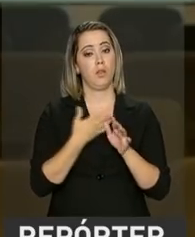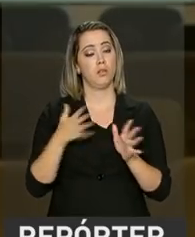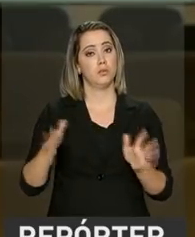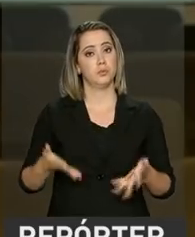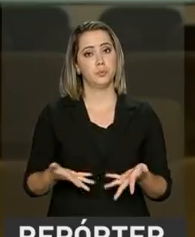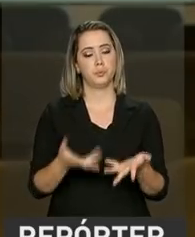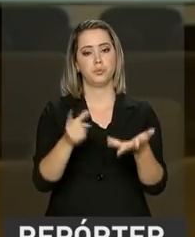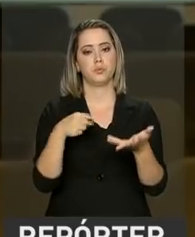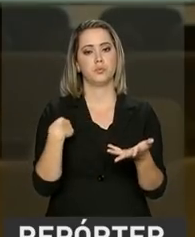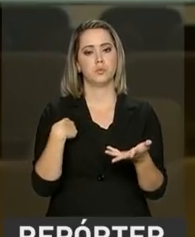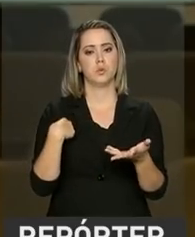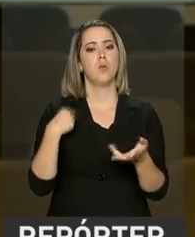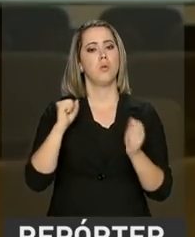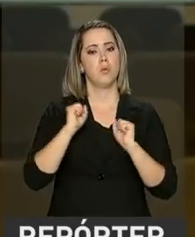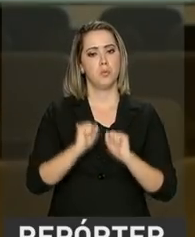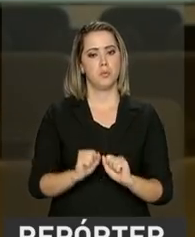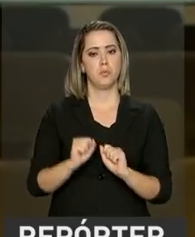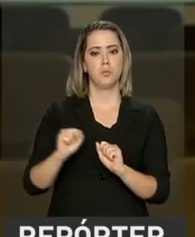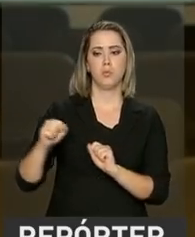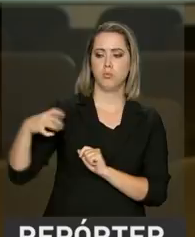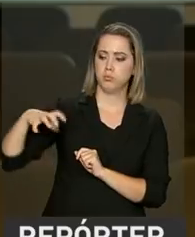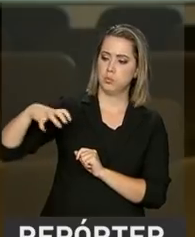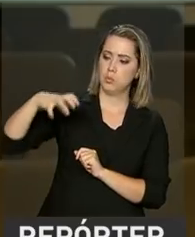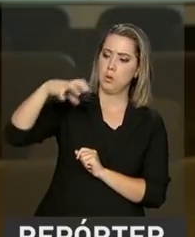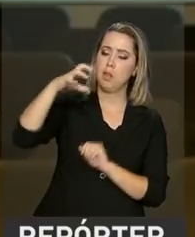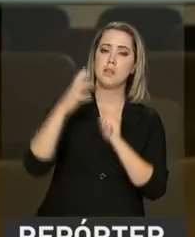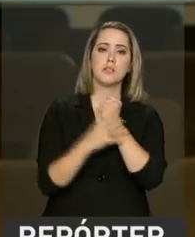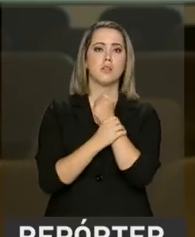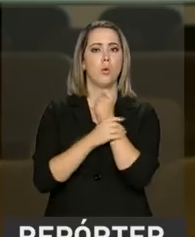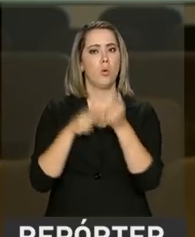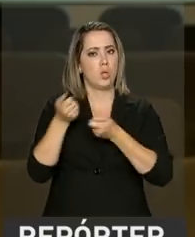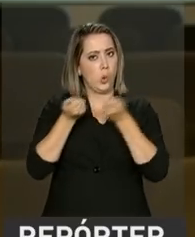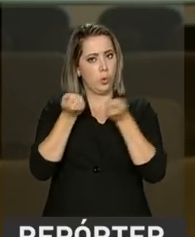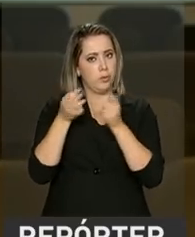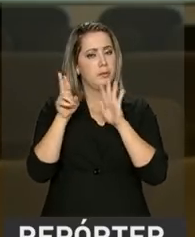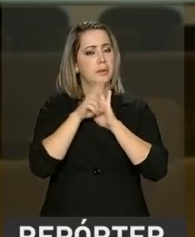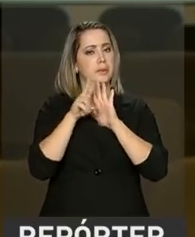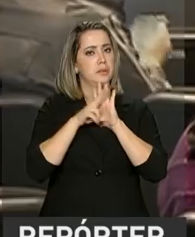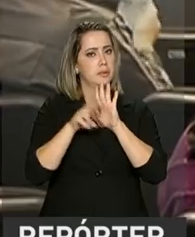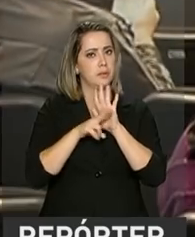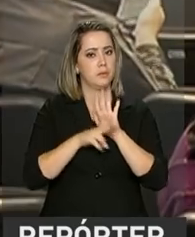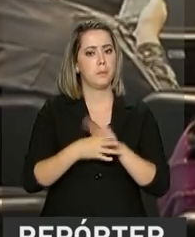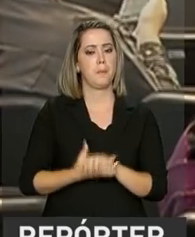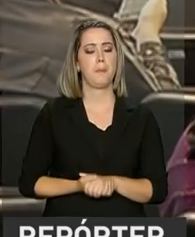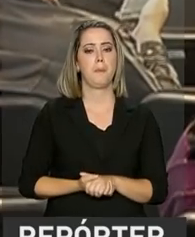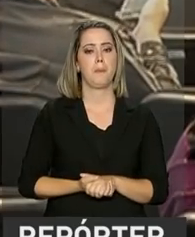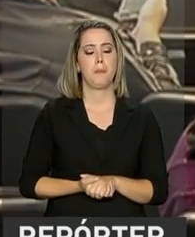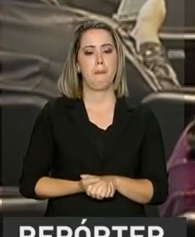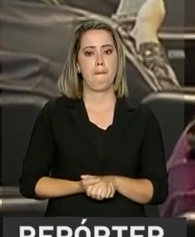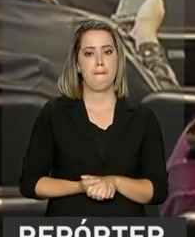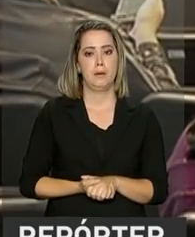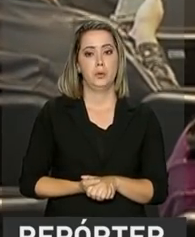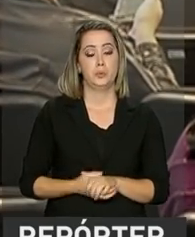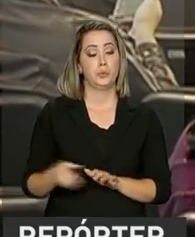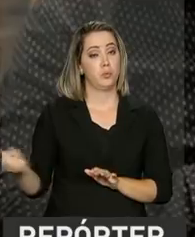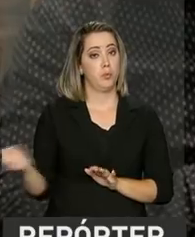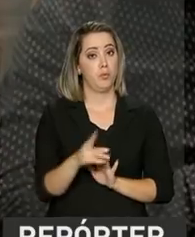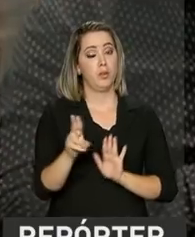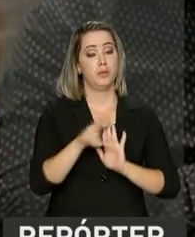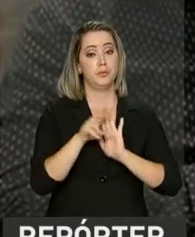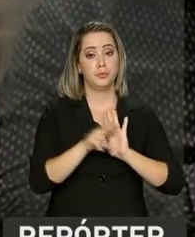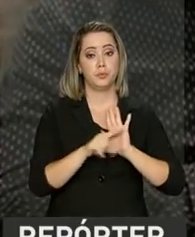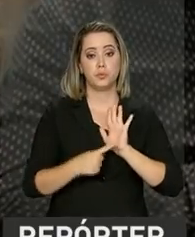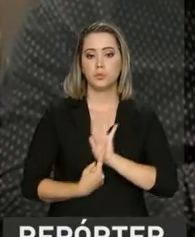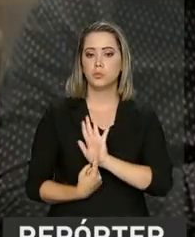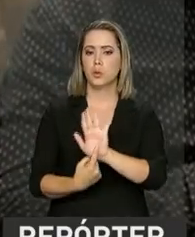viabiliza a operação das aeronaves com segurança de acordo com a categoria as novas regras estão sendo apresentadas ao mercado